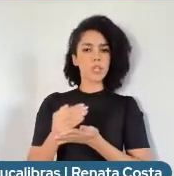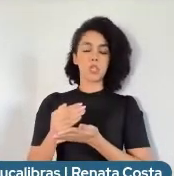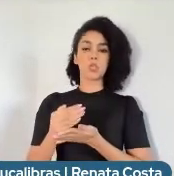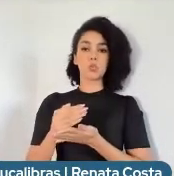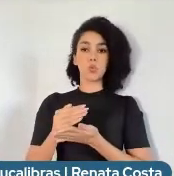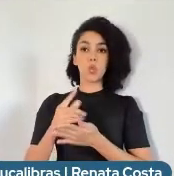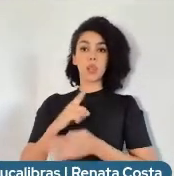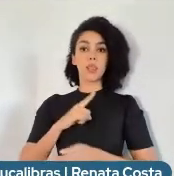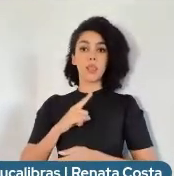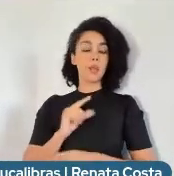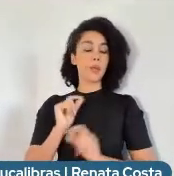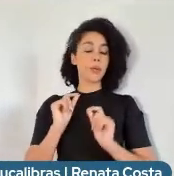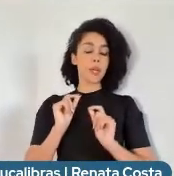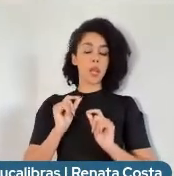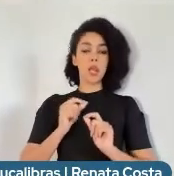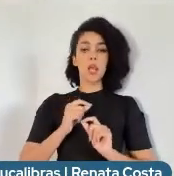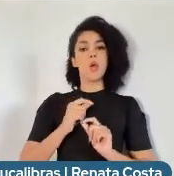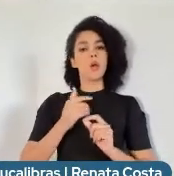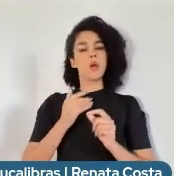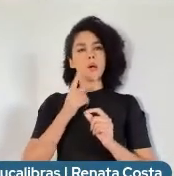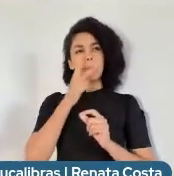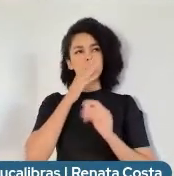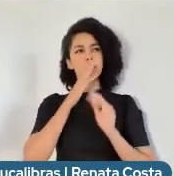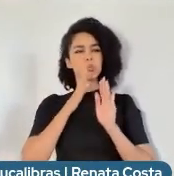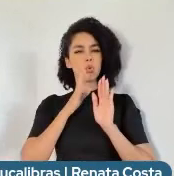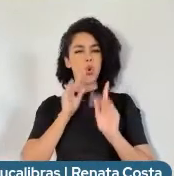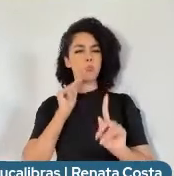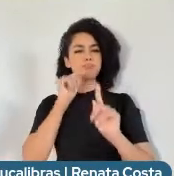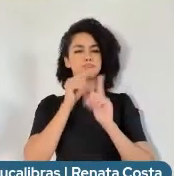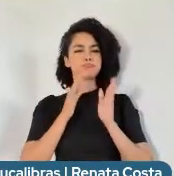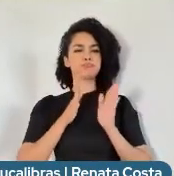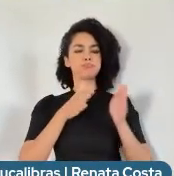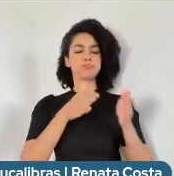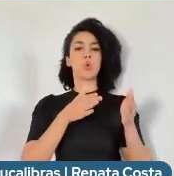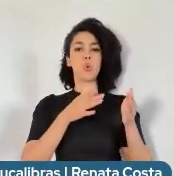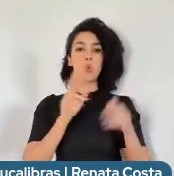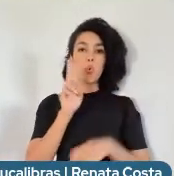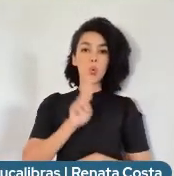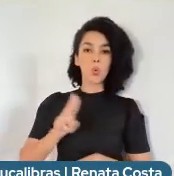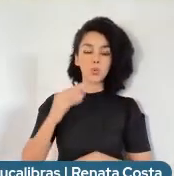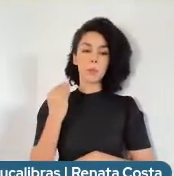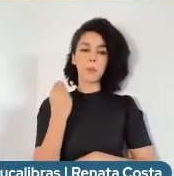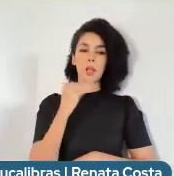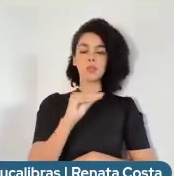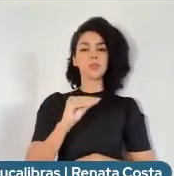dar, nesse primeiro momento, um norte do uso e aplicação dessa tecnologia.